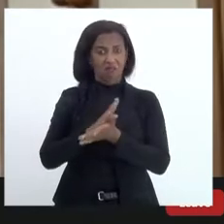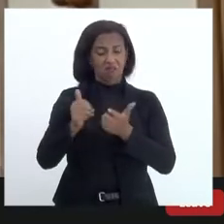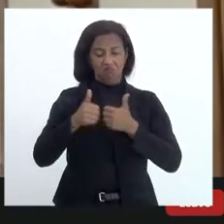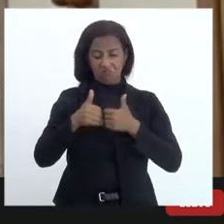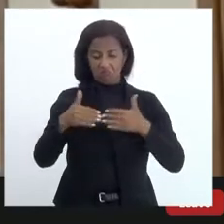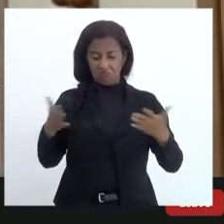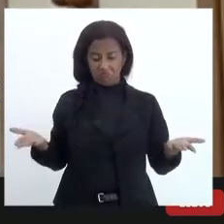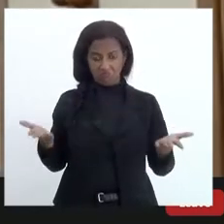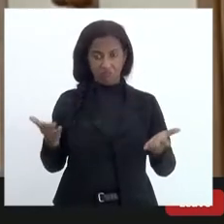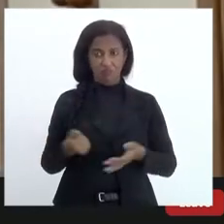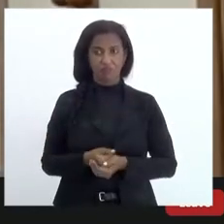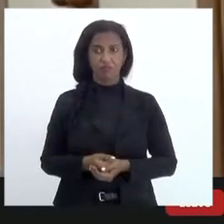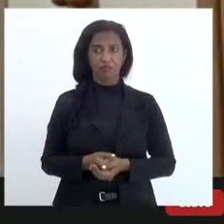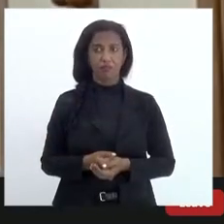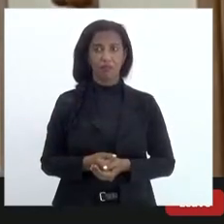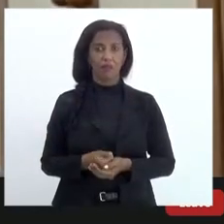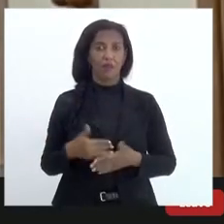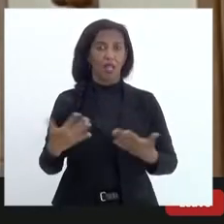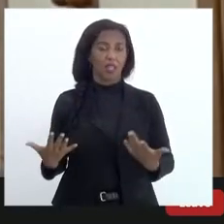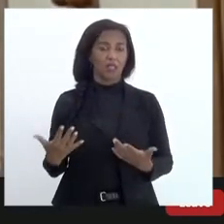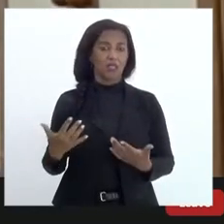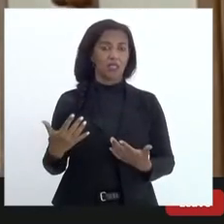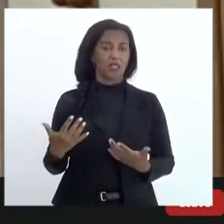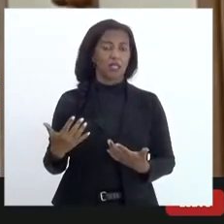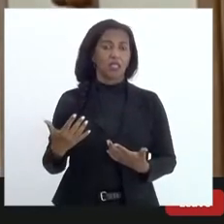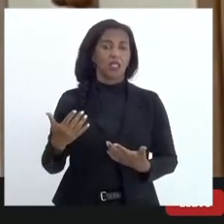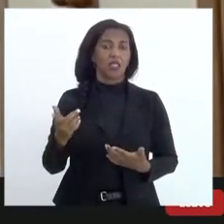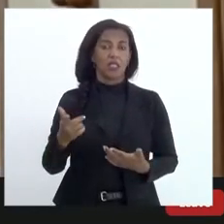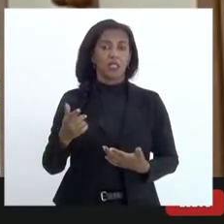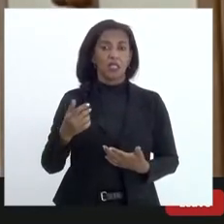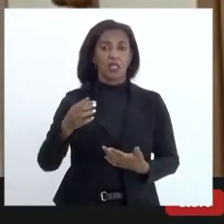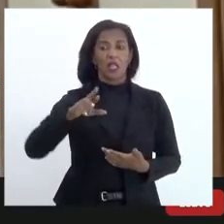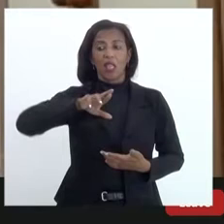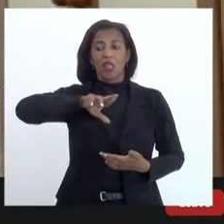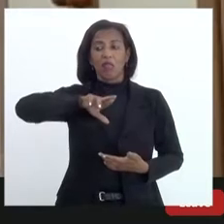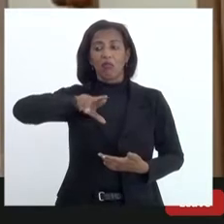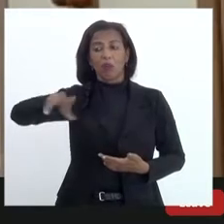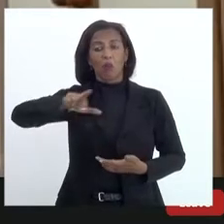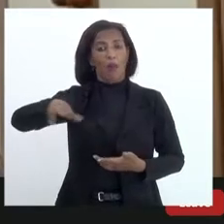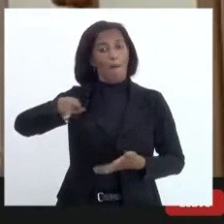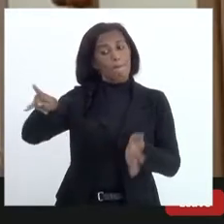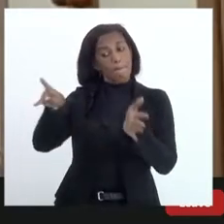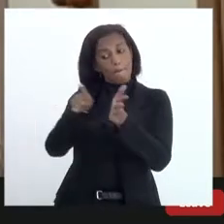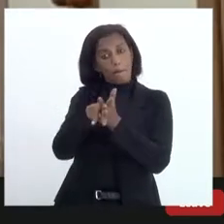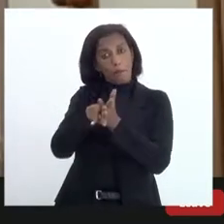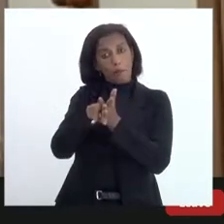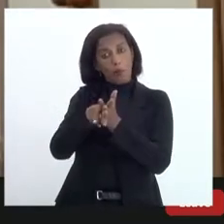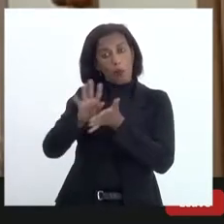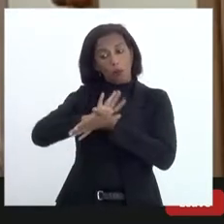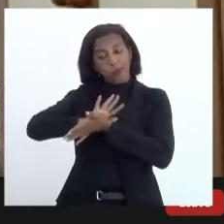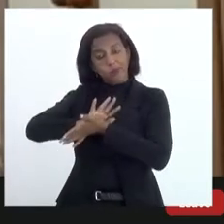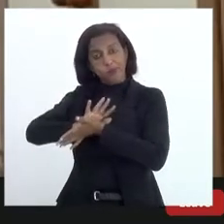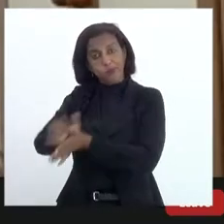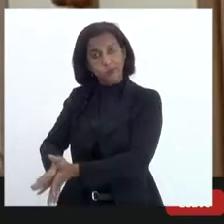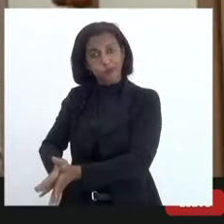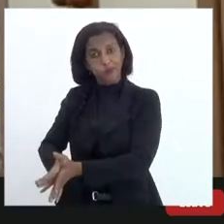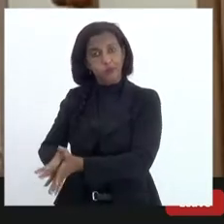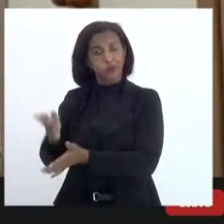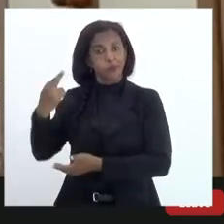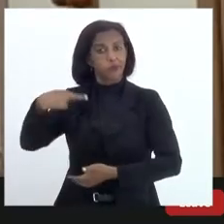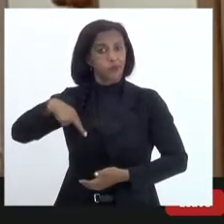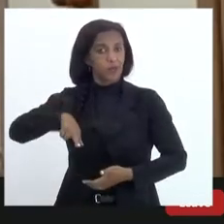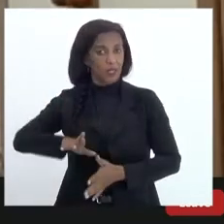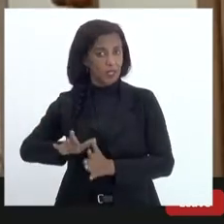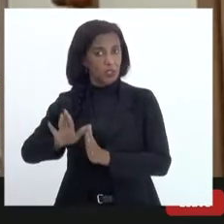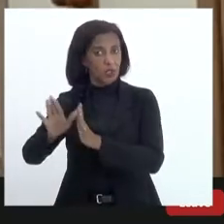ainda. Com exceção que não foi exatamente um racismo religioso, né? Mas tem a questão da